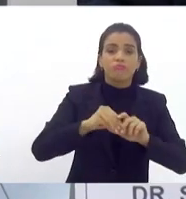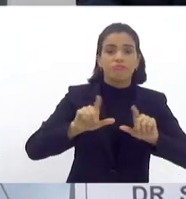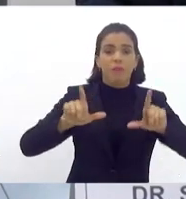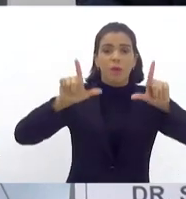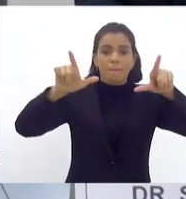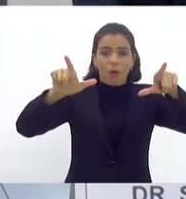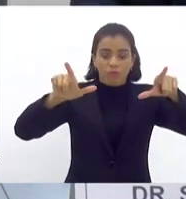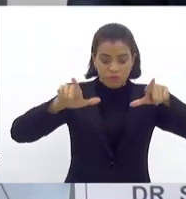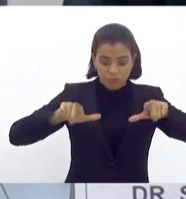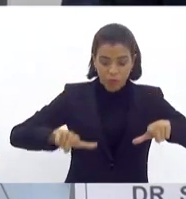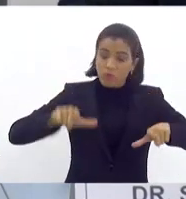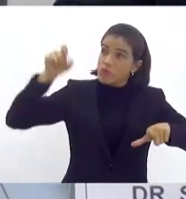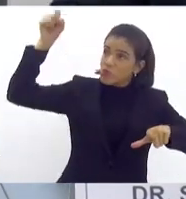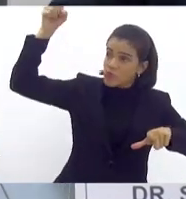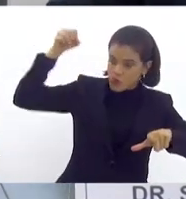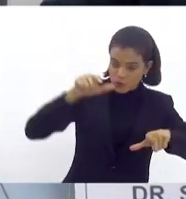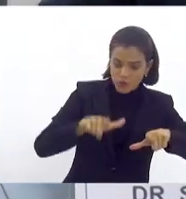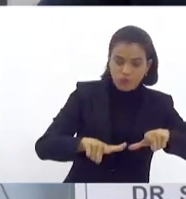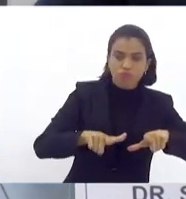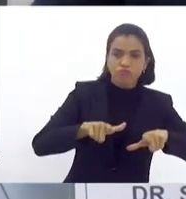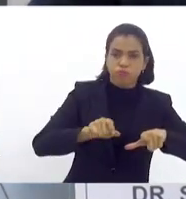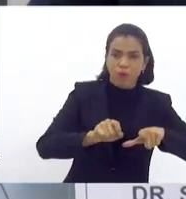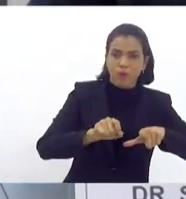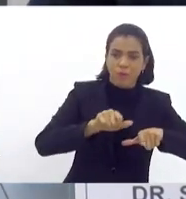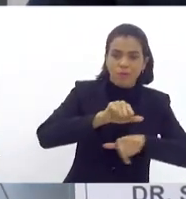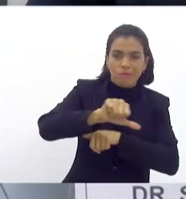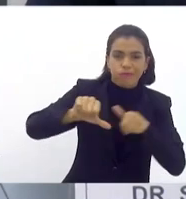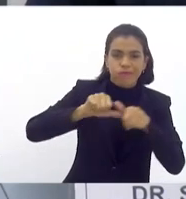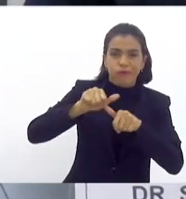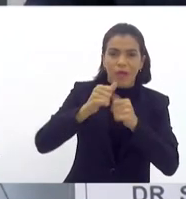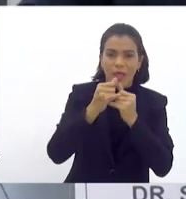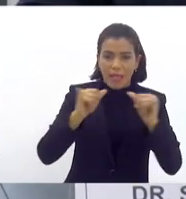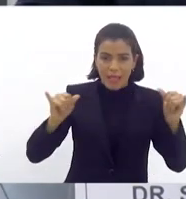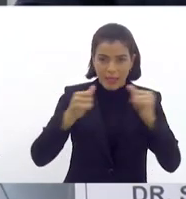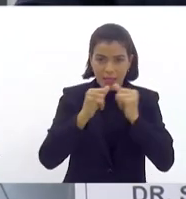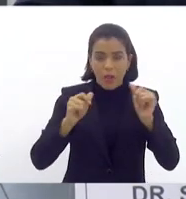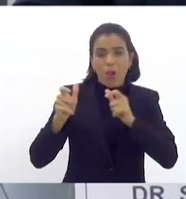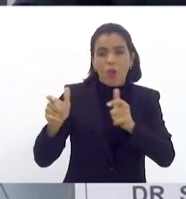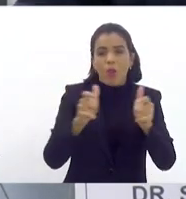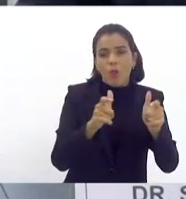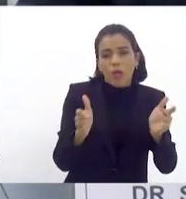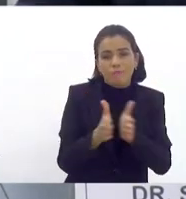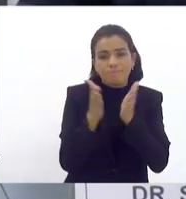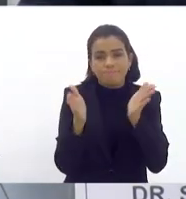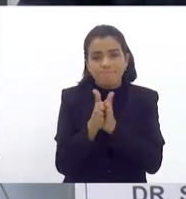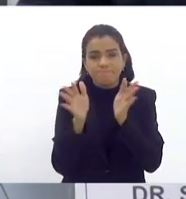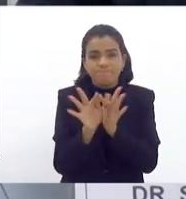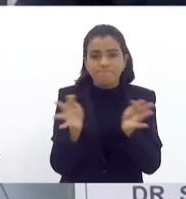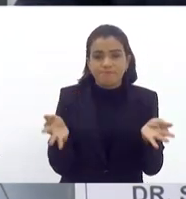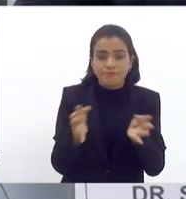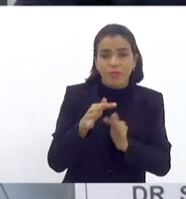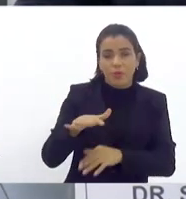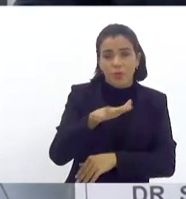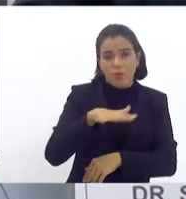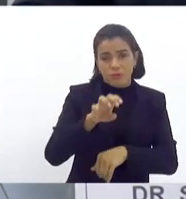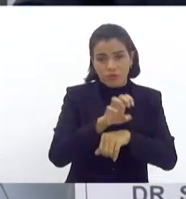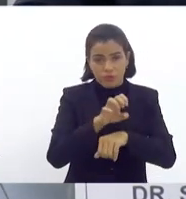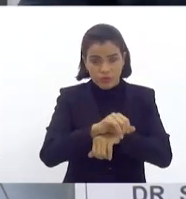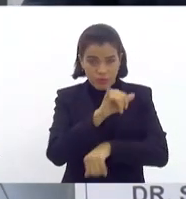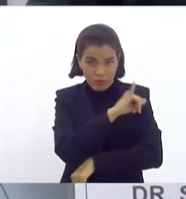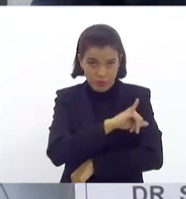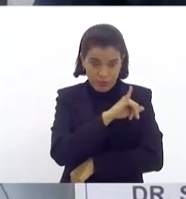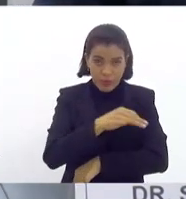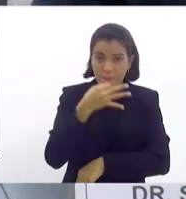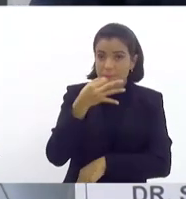solares para a produção de energia fotovoltaica nas áreas de vulnerabilidade social no âmbito do Estado do Rio de Janeiro. Para aparecer, deputado